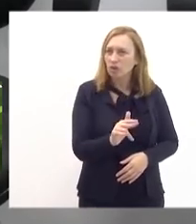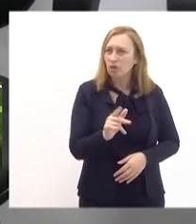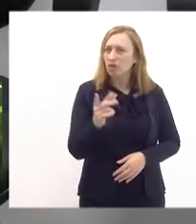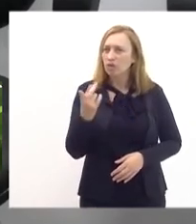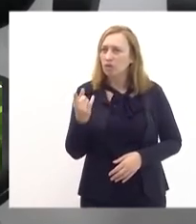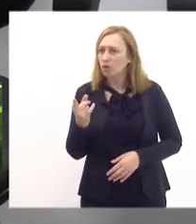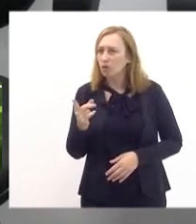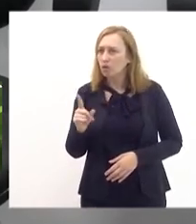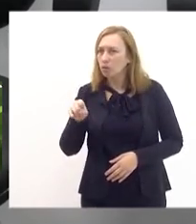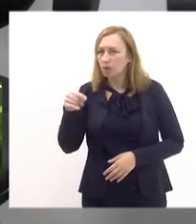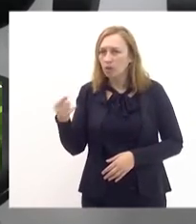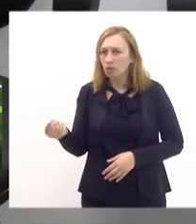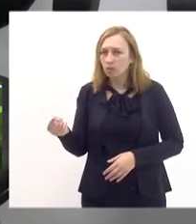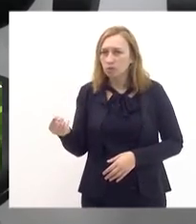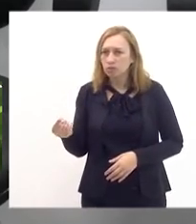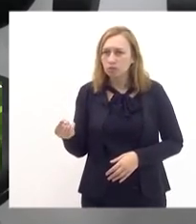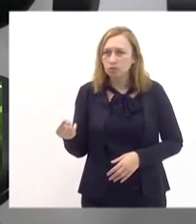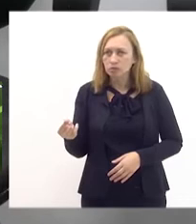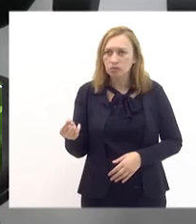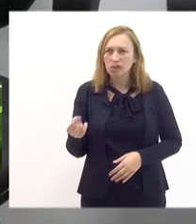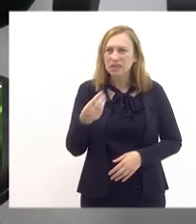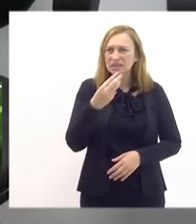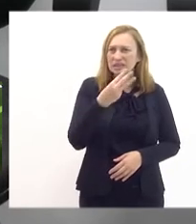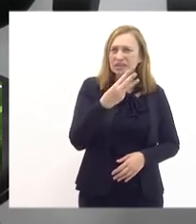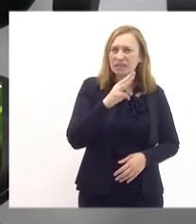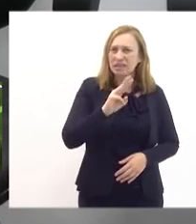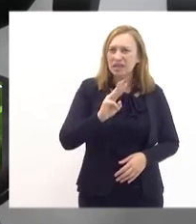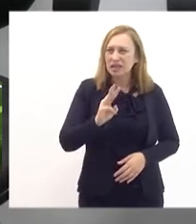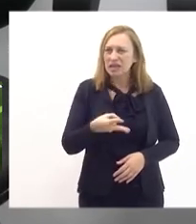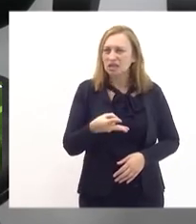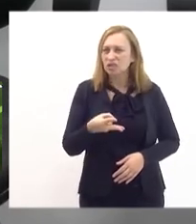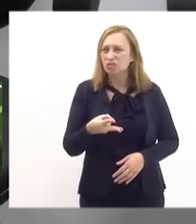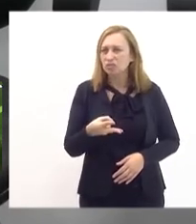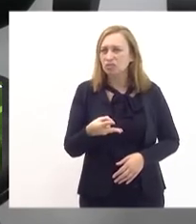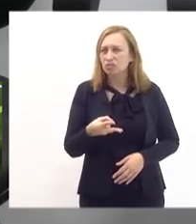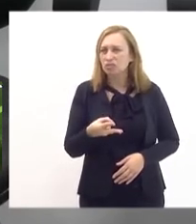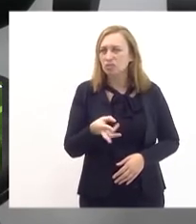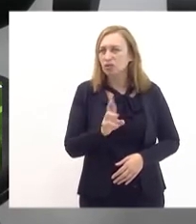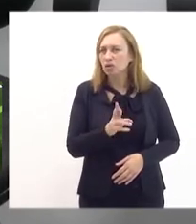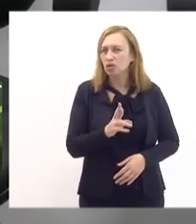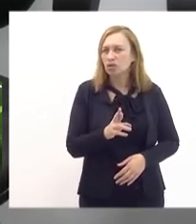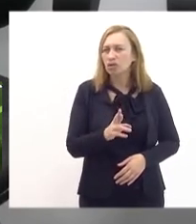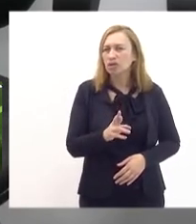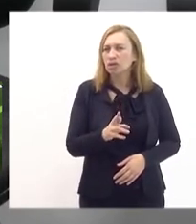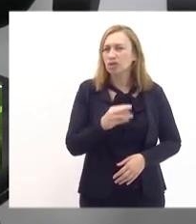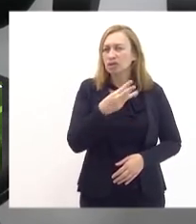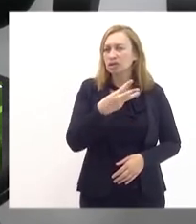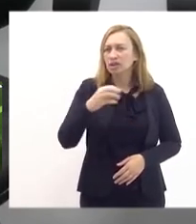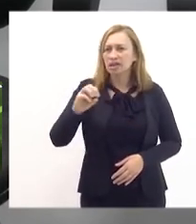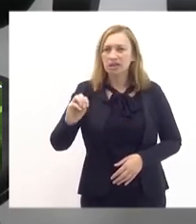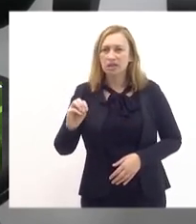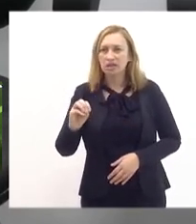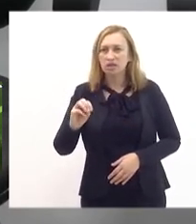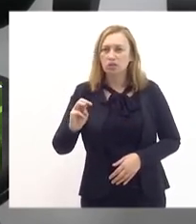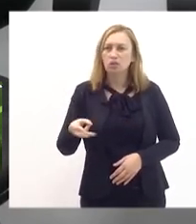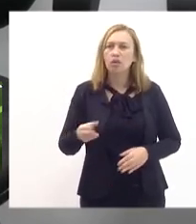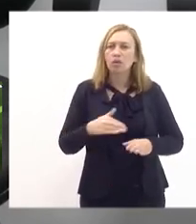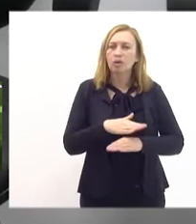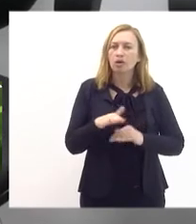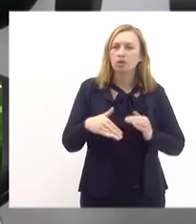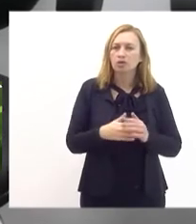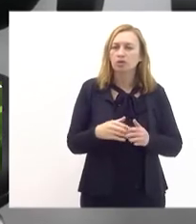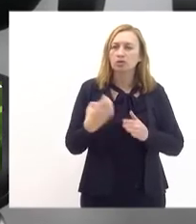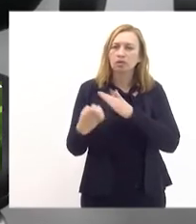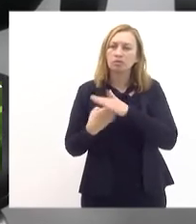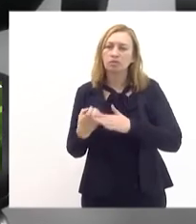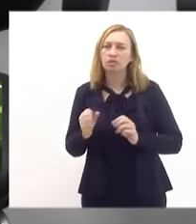concorrência, atualmente é 3 milhões e 300 mil, para que todas as empresas possam adotar o